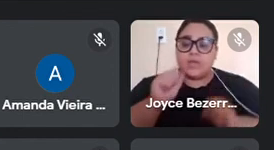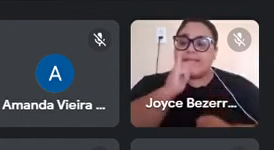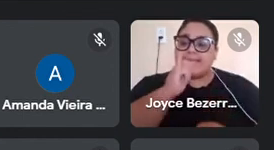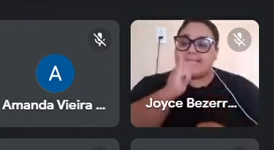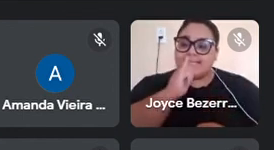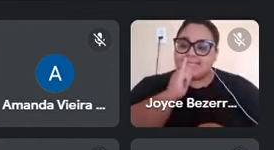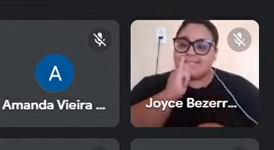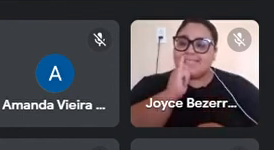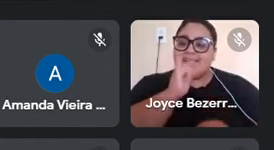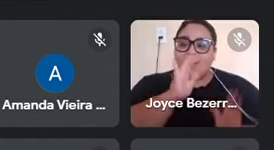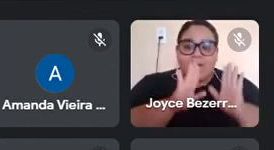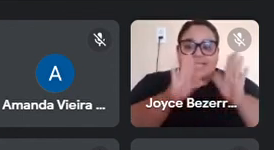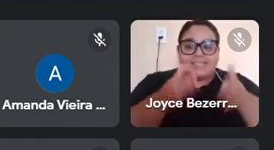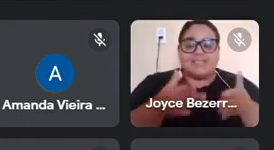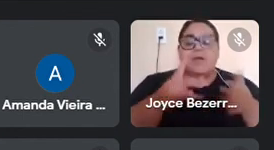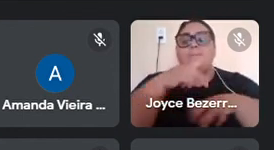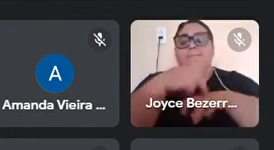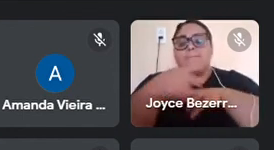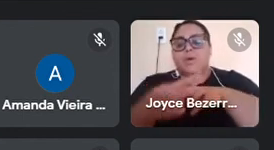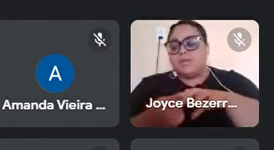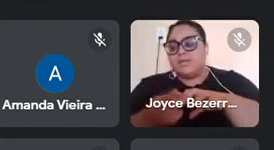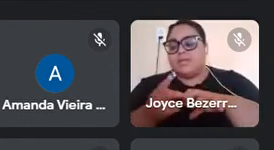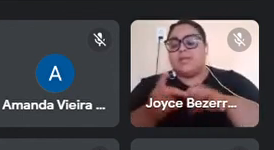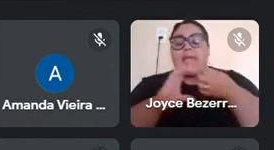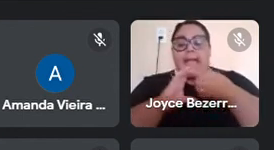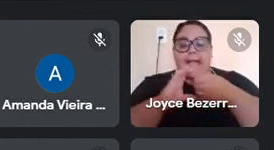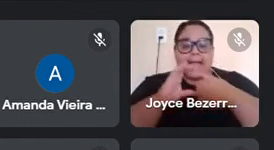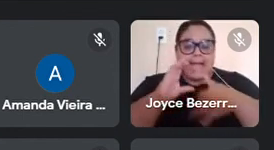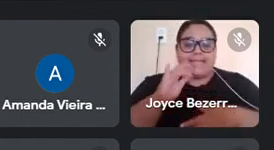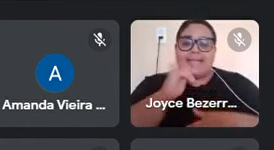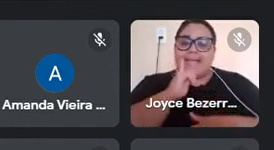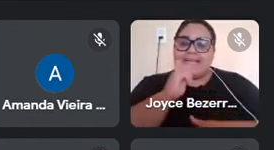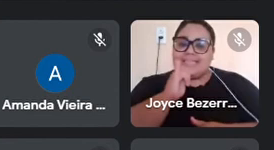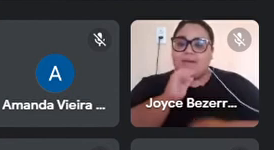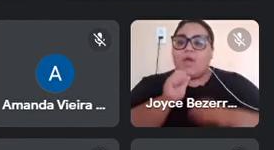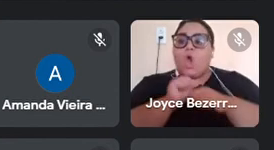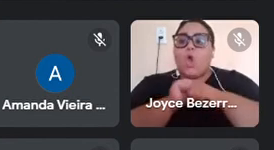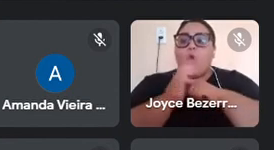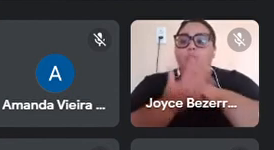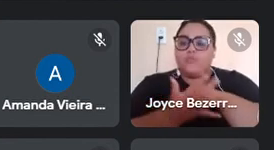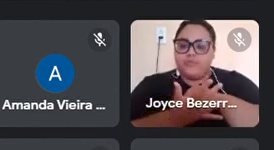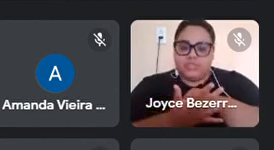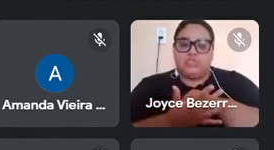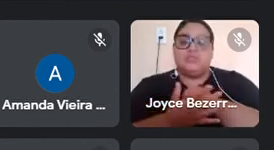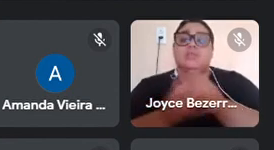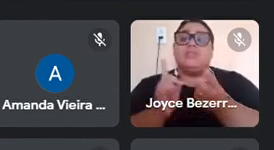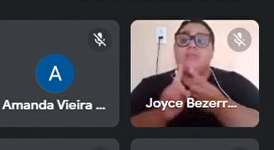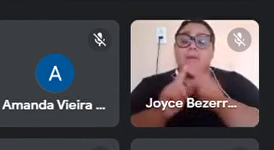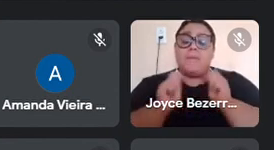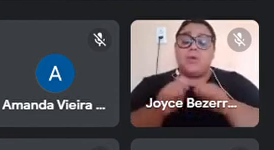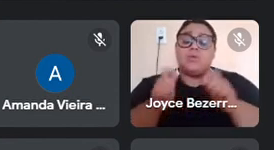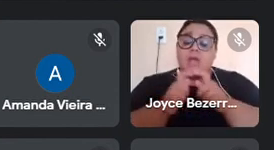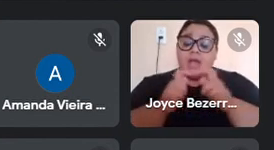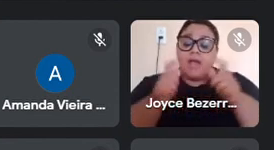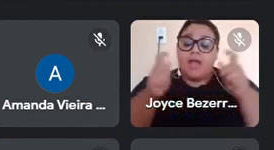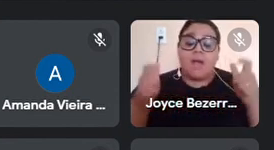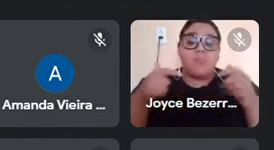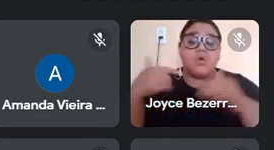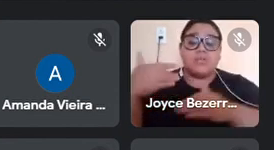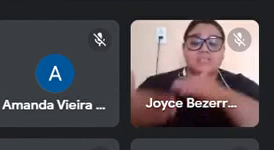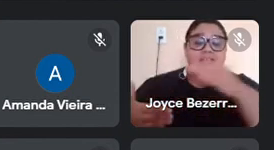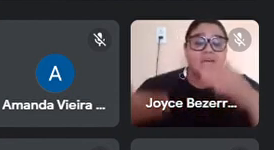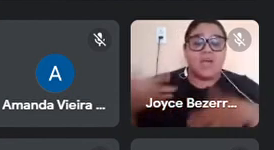específico de uma proteína, né? Que é característica, por exemplo, como eu dei o exemplo da Covid-19, ou ele também pode ser amplo. Eu posso usar a sequência de uma